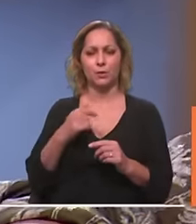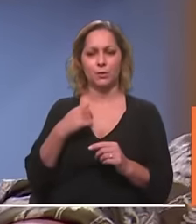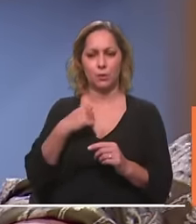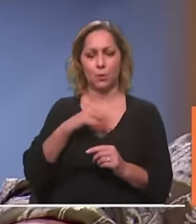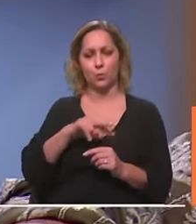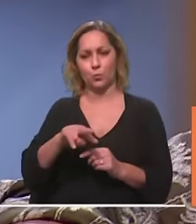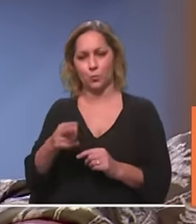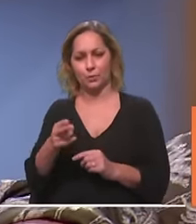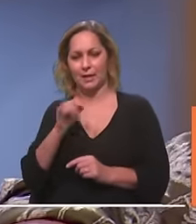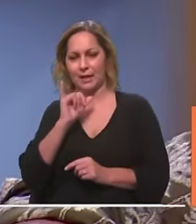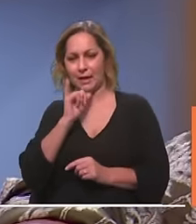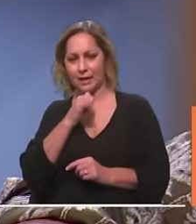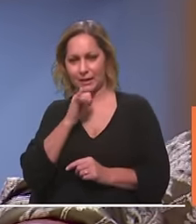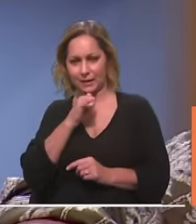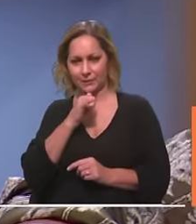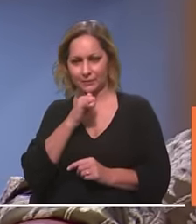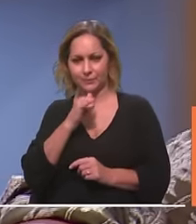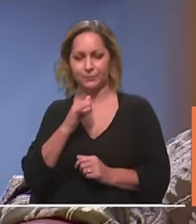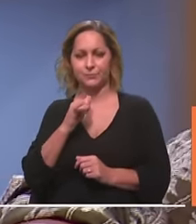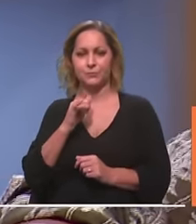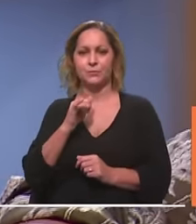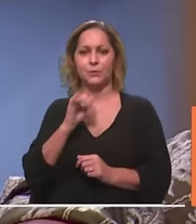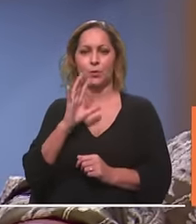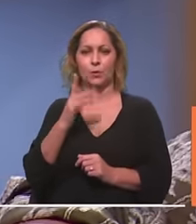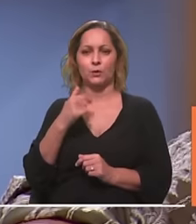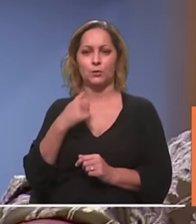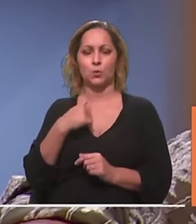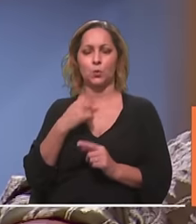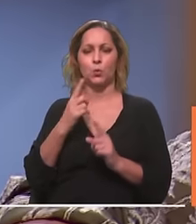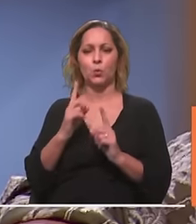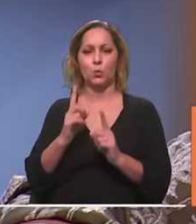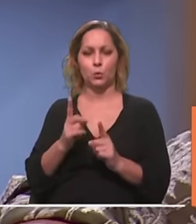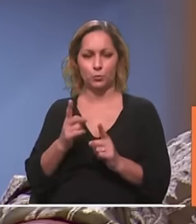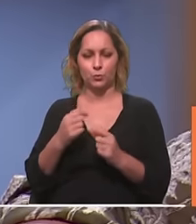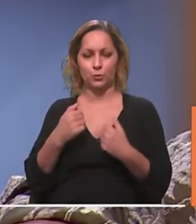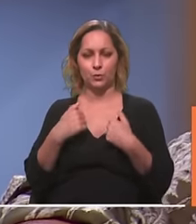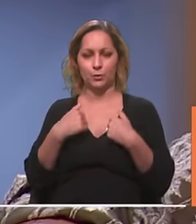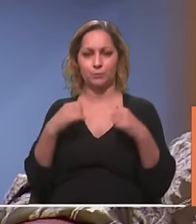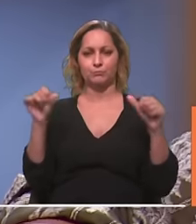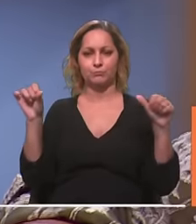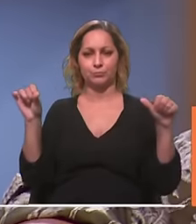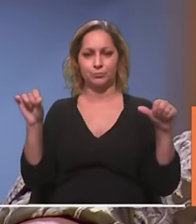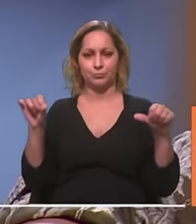Algarve acho que foi quando começou o meu declínio